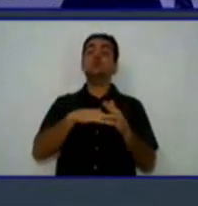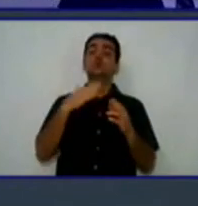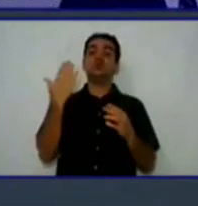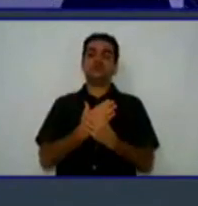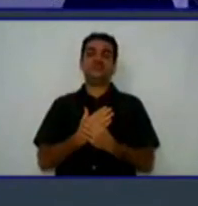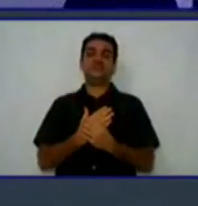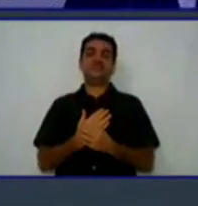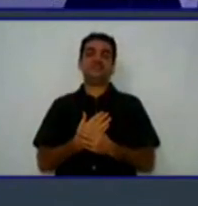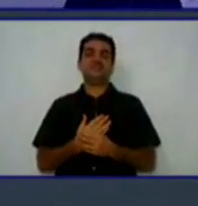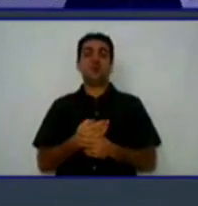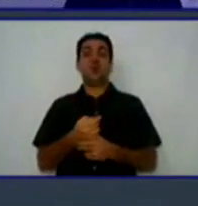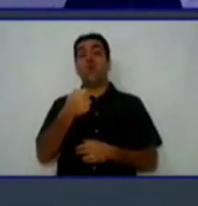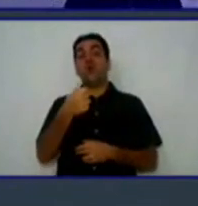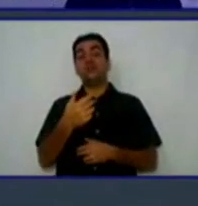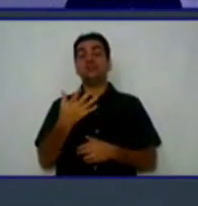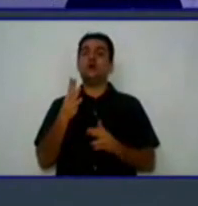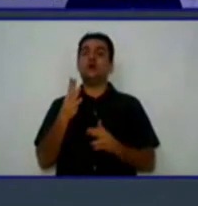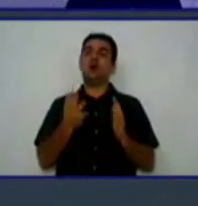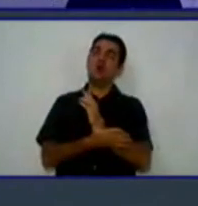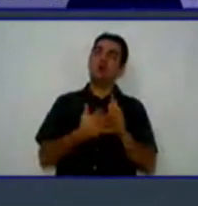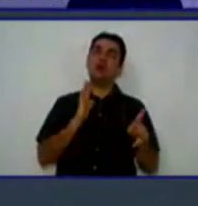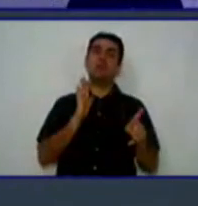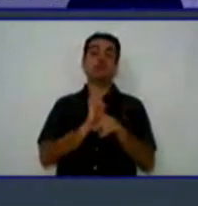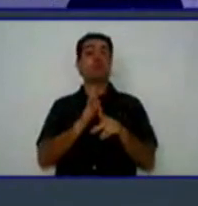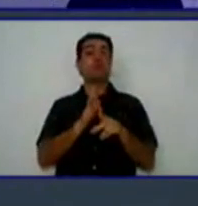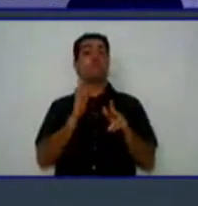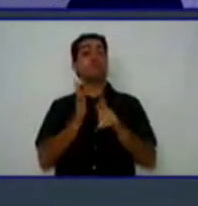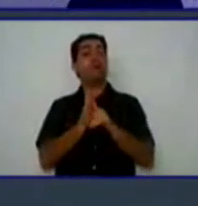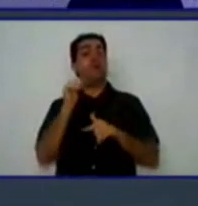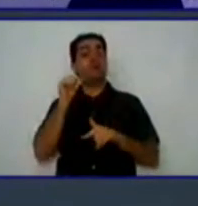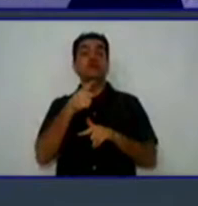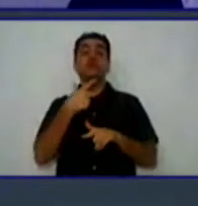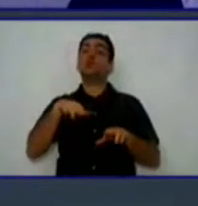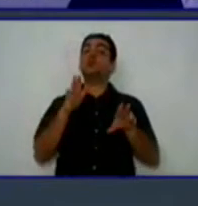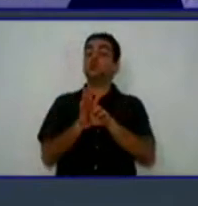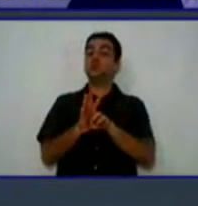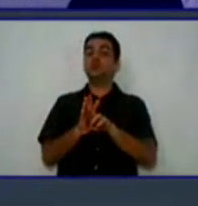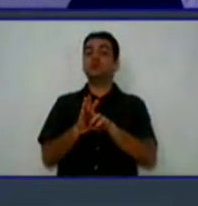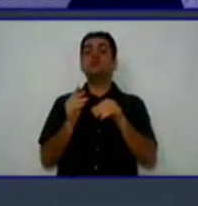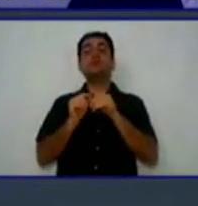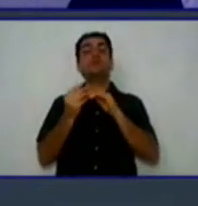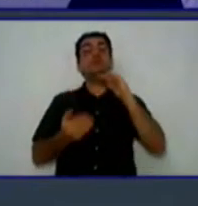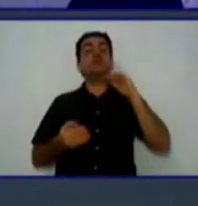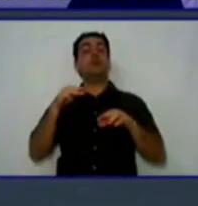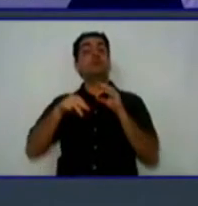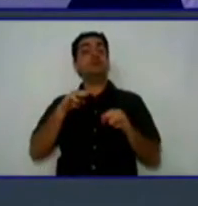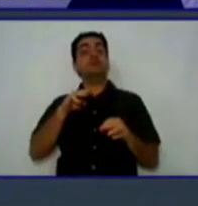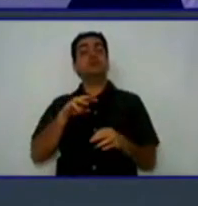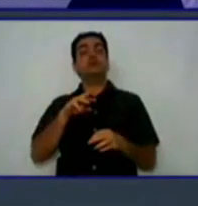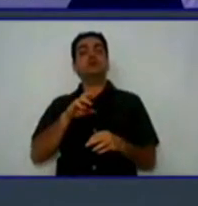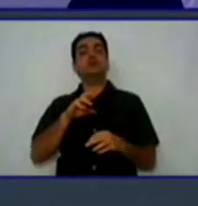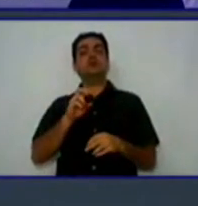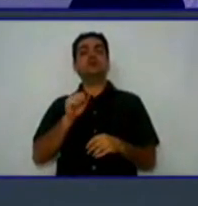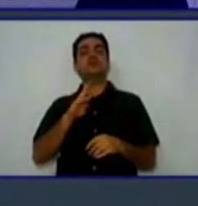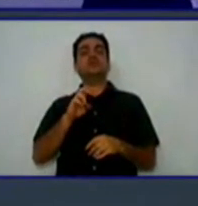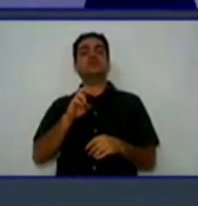verdade, todos os que estavam aqui quando nós chegamos, numa listagem feita pela ministra Rosa Weber, nossa